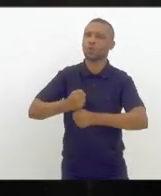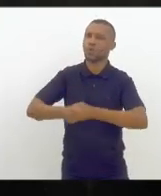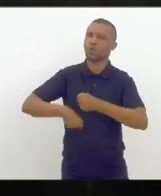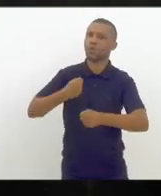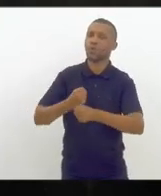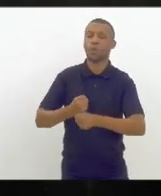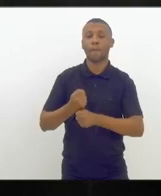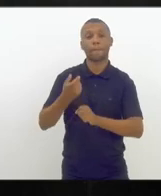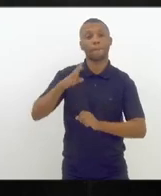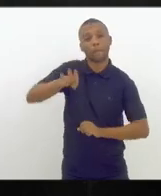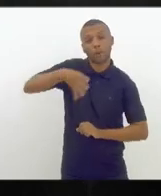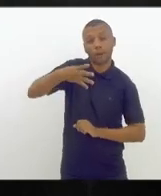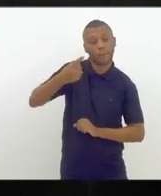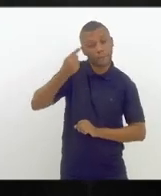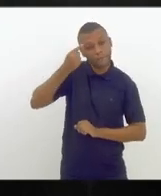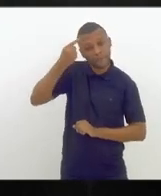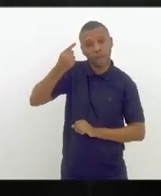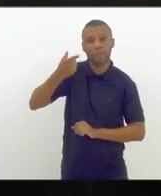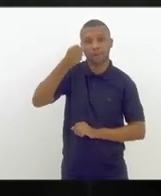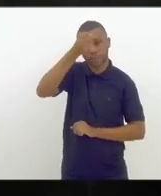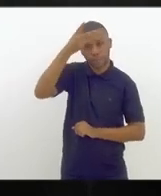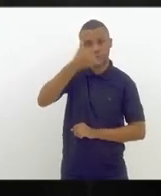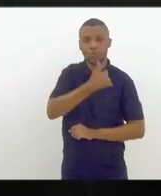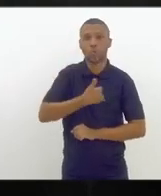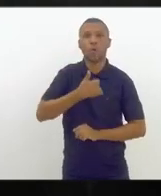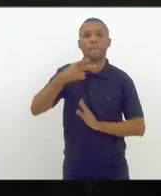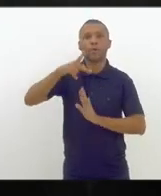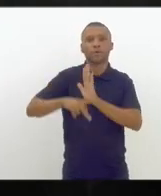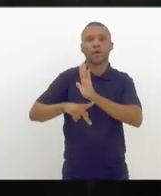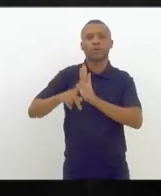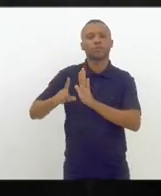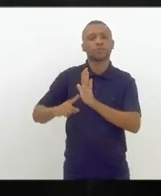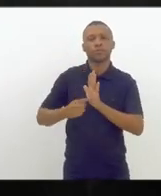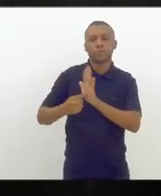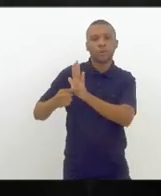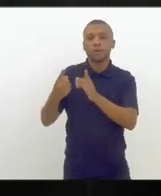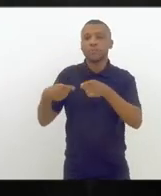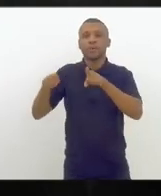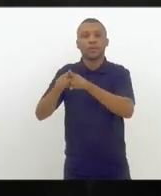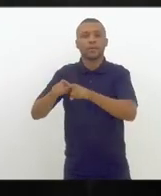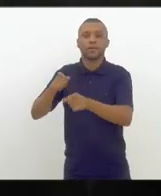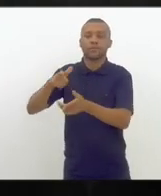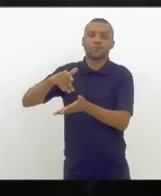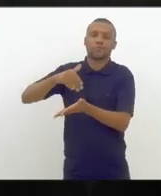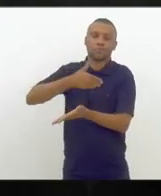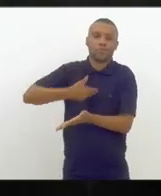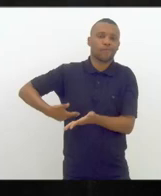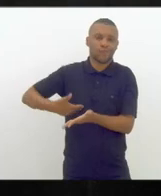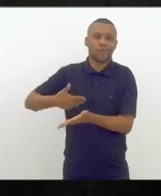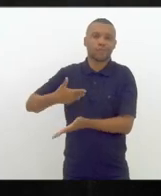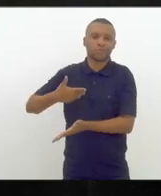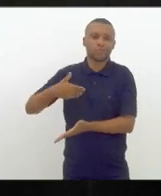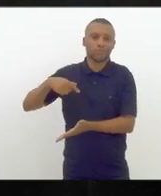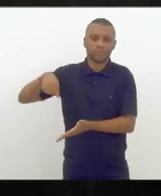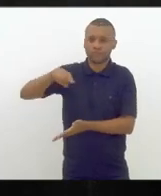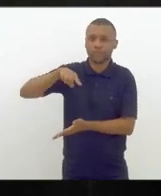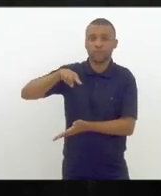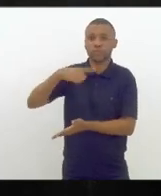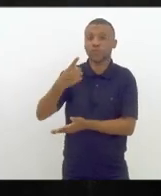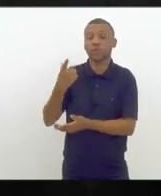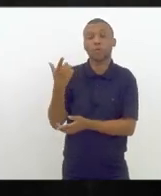Prefeitura Municipal de São João de Meriti, um projeto de indicação minha, juntamente ao governo do Estado, a gente está conseguindo fazer uma transformação